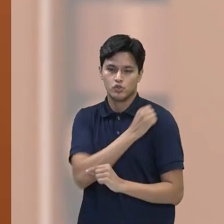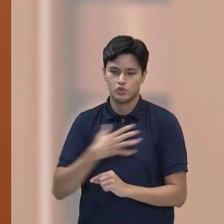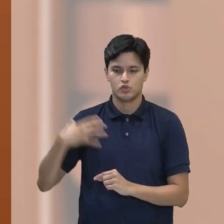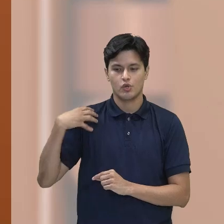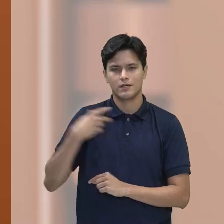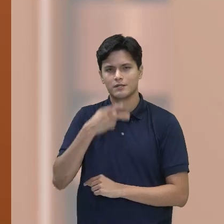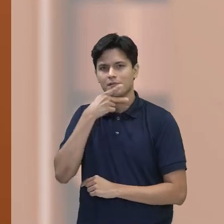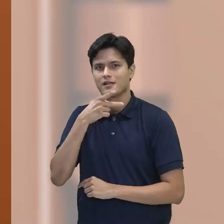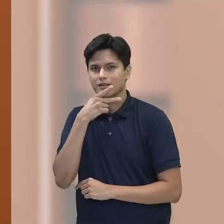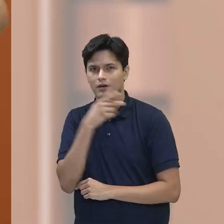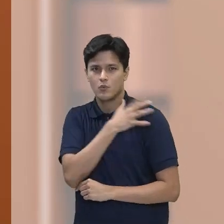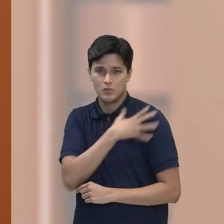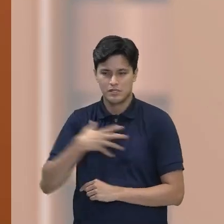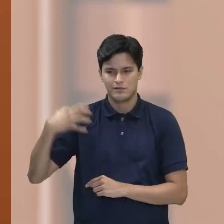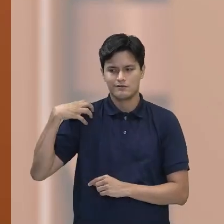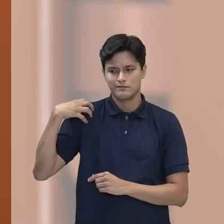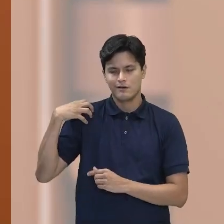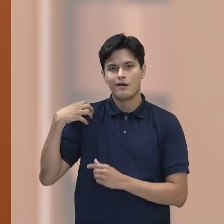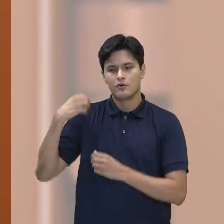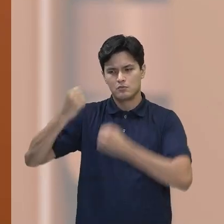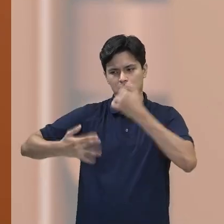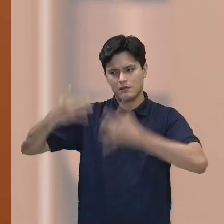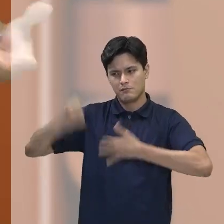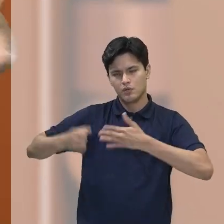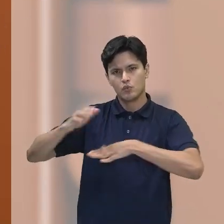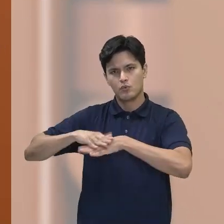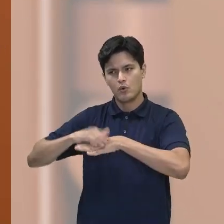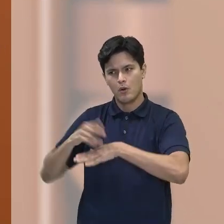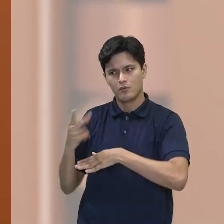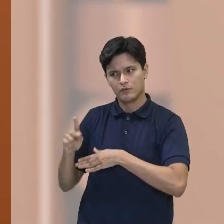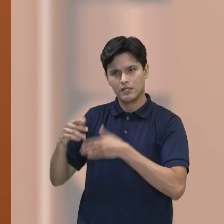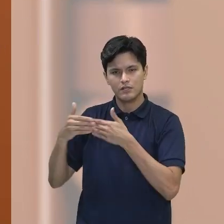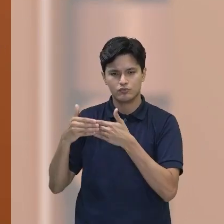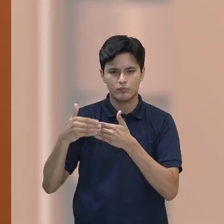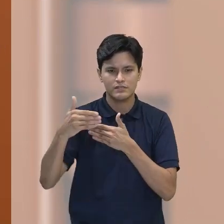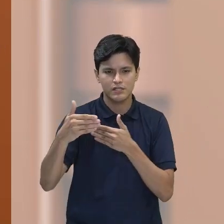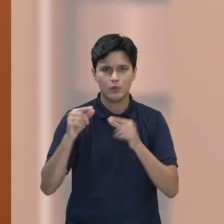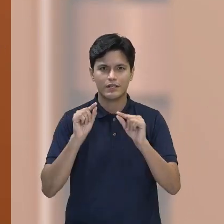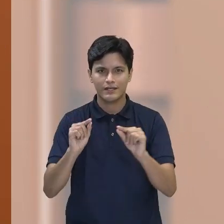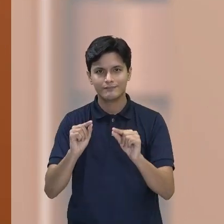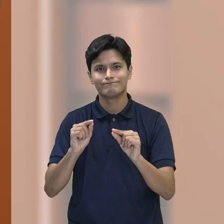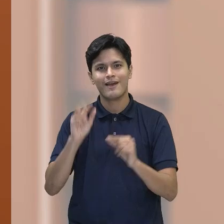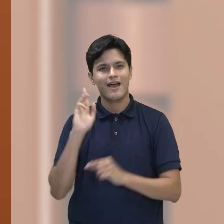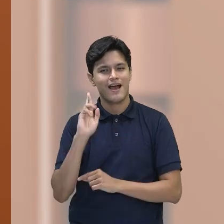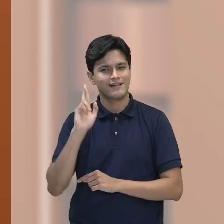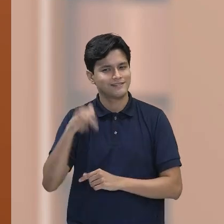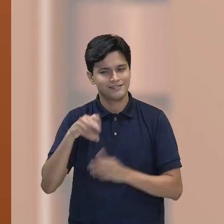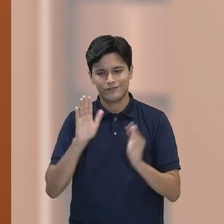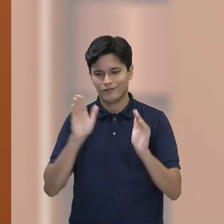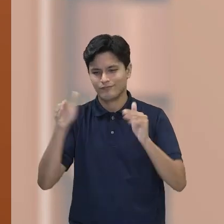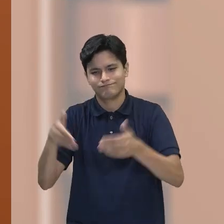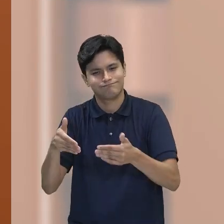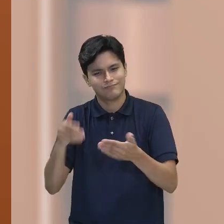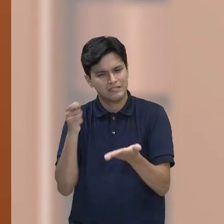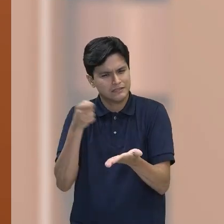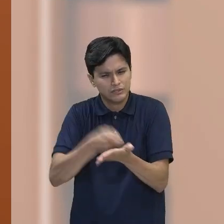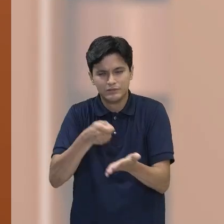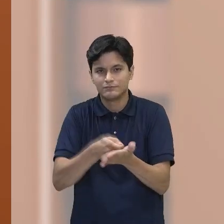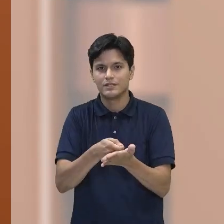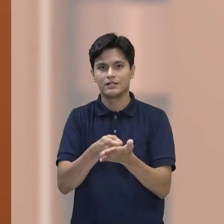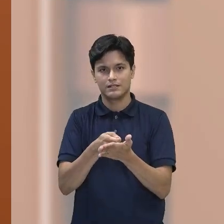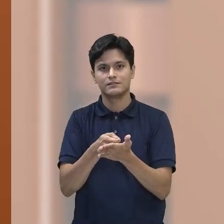Racionais demais, né? Ficamos racionais demais e perdemos um pouco dessa liberdade de ser e de